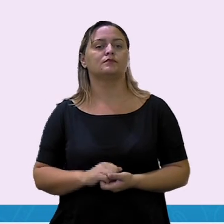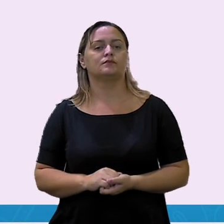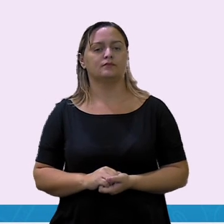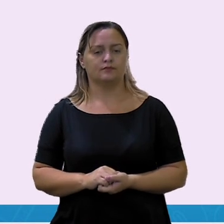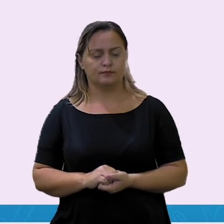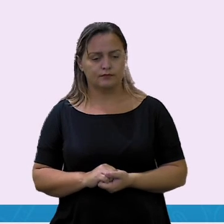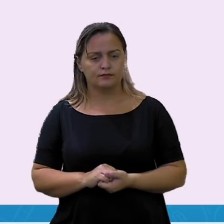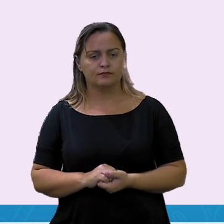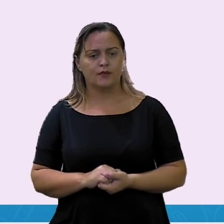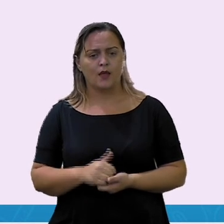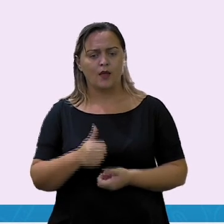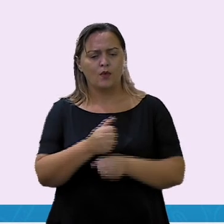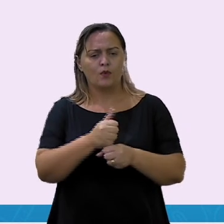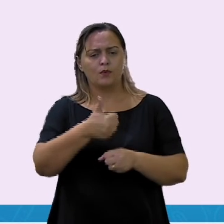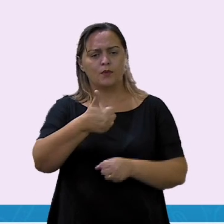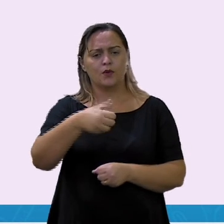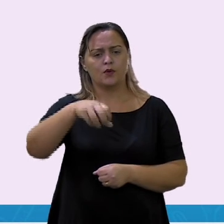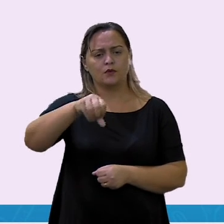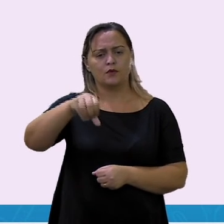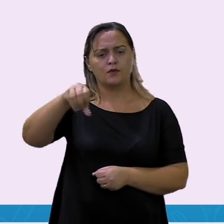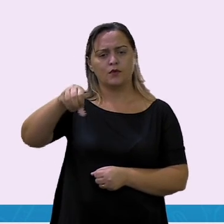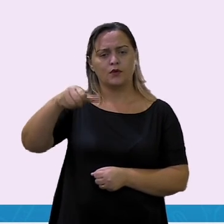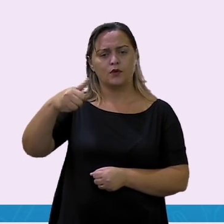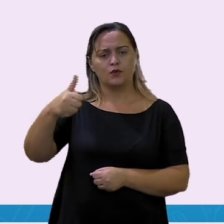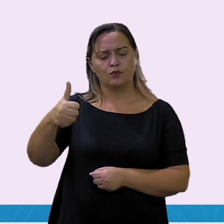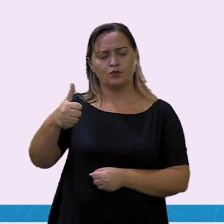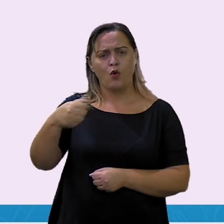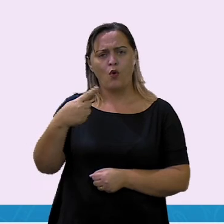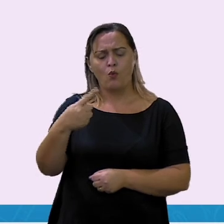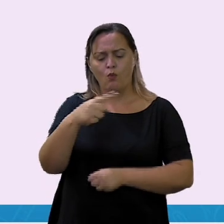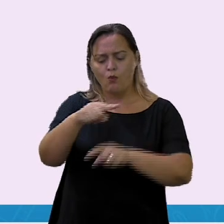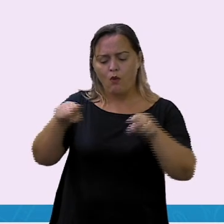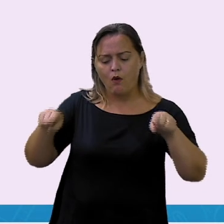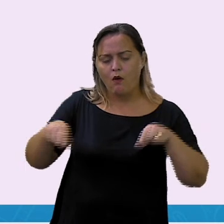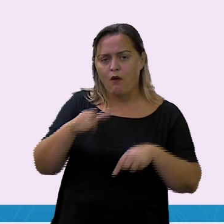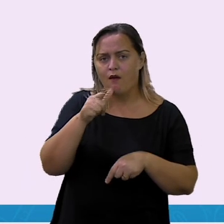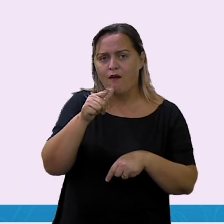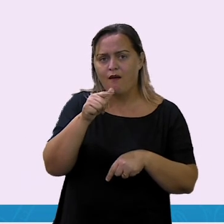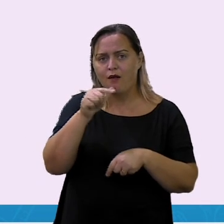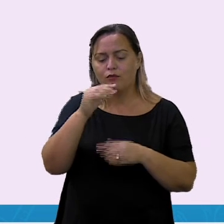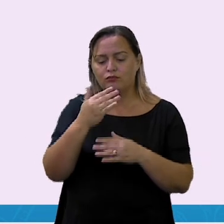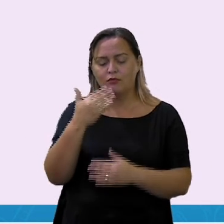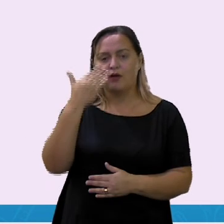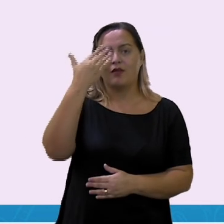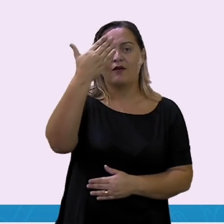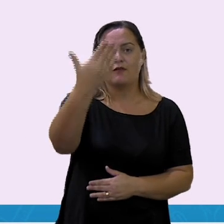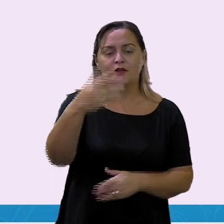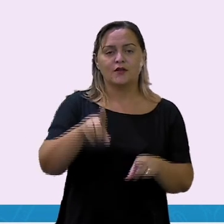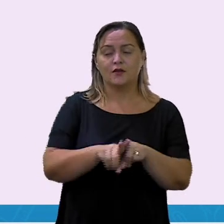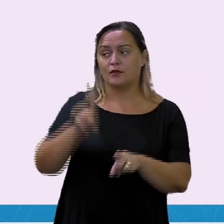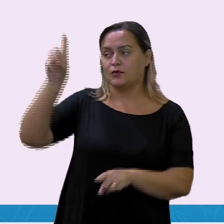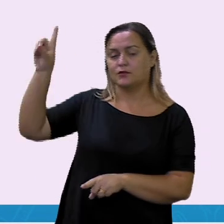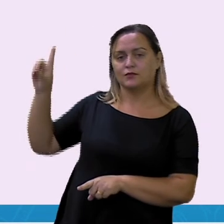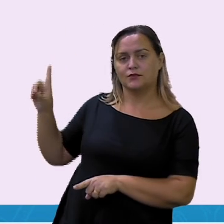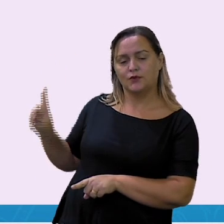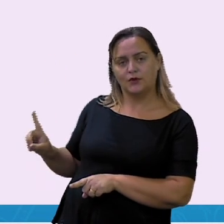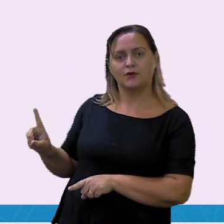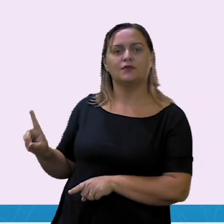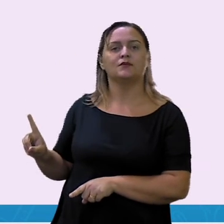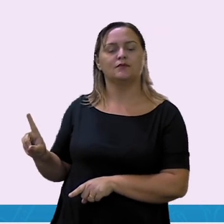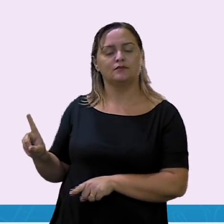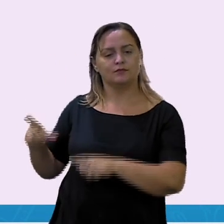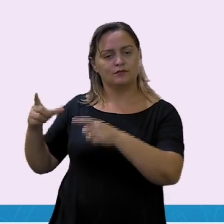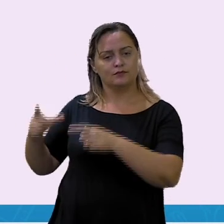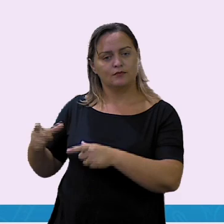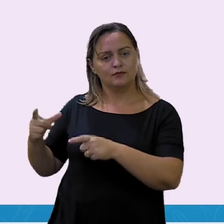anexos. Em 1991, um lago foi construído na frente e na lateral direita da sede do Executivo, cujas